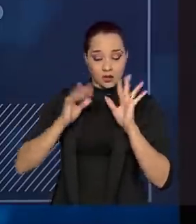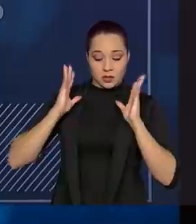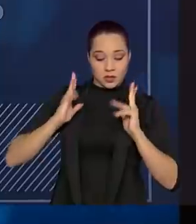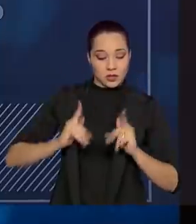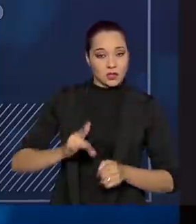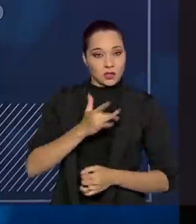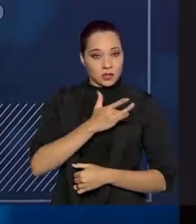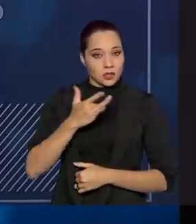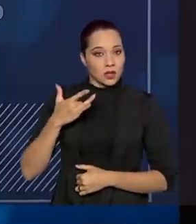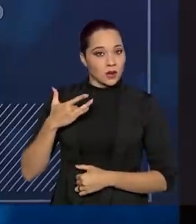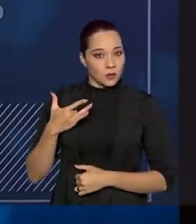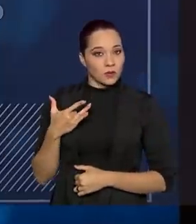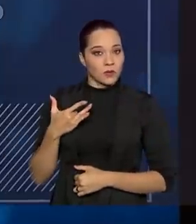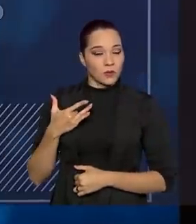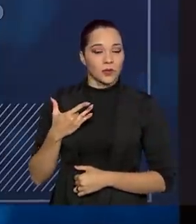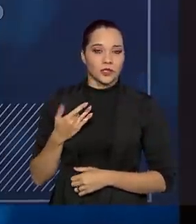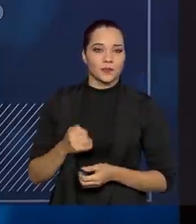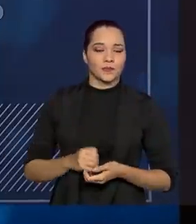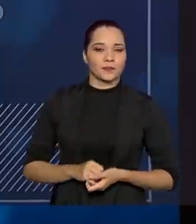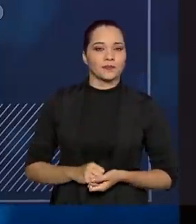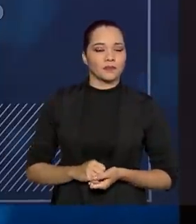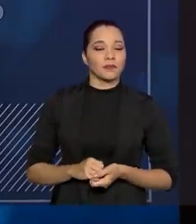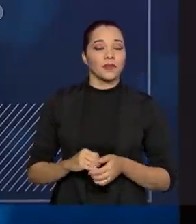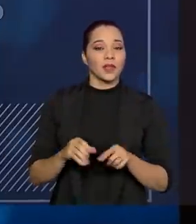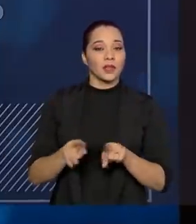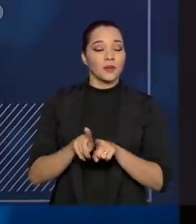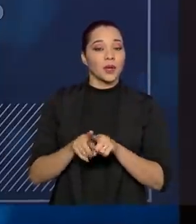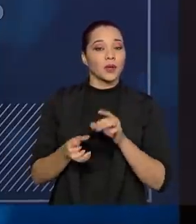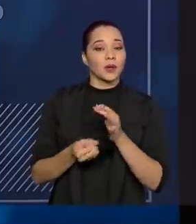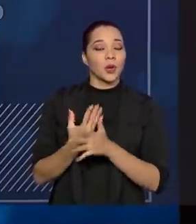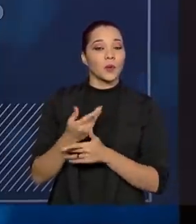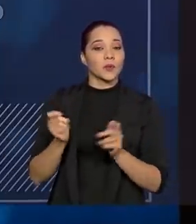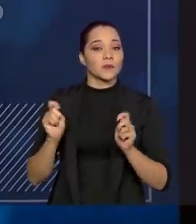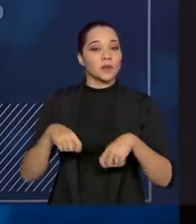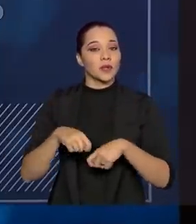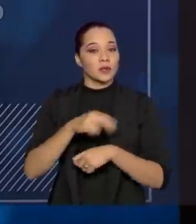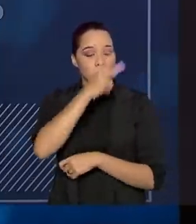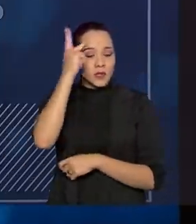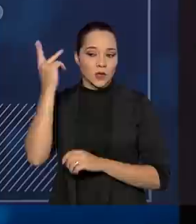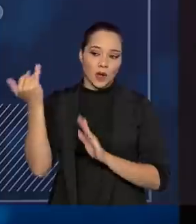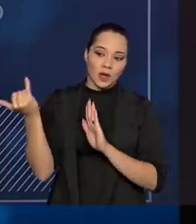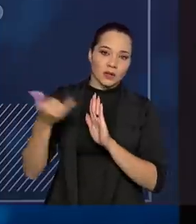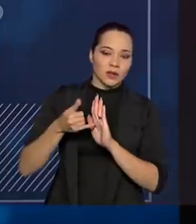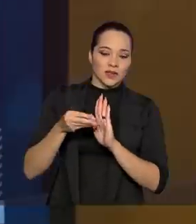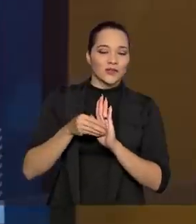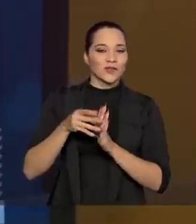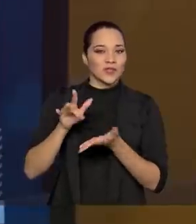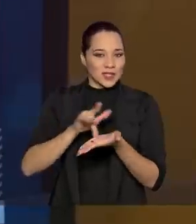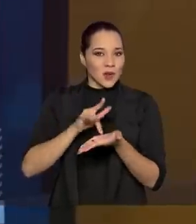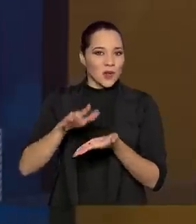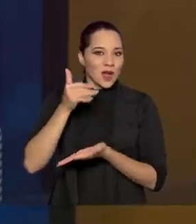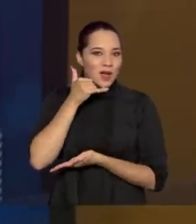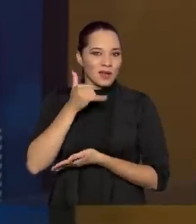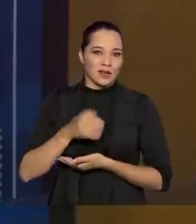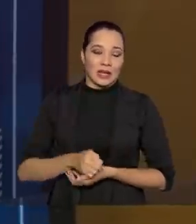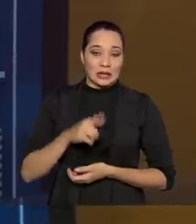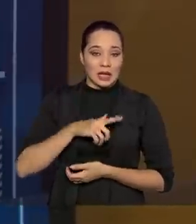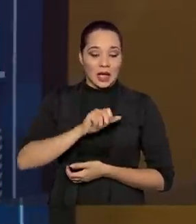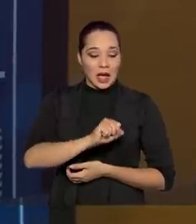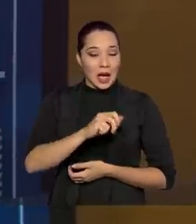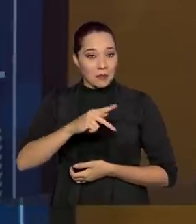sanitárias que foram adotadas. Ao mesmo tempo, criamos uma possibilidade do consumidor registrar no celular. Temos um aplicativo